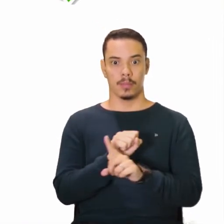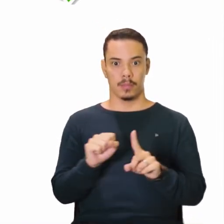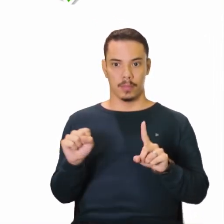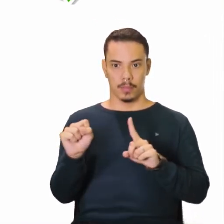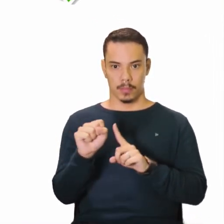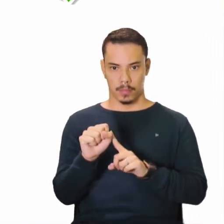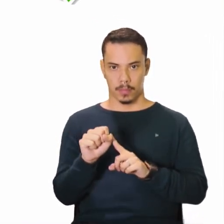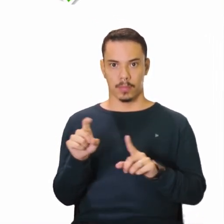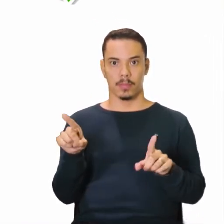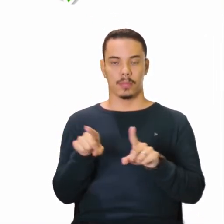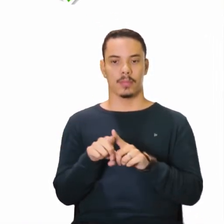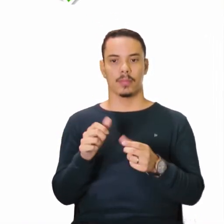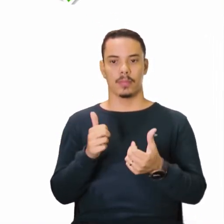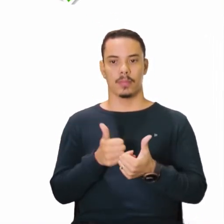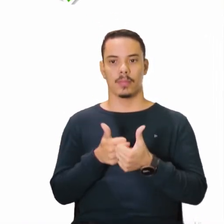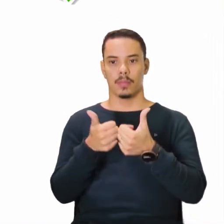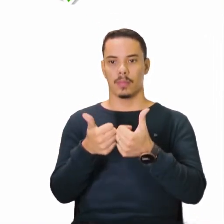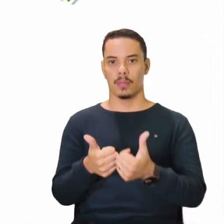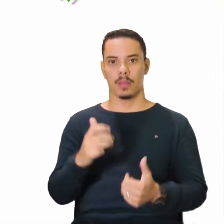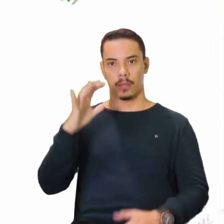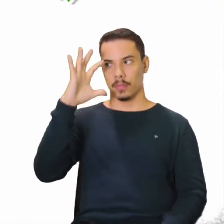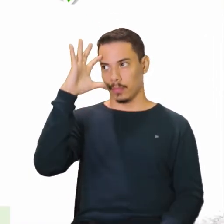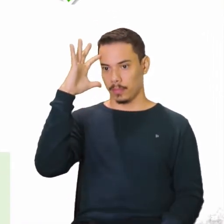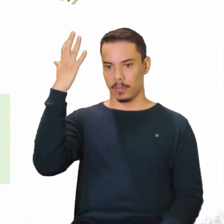social e também de acordo com as